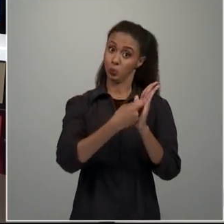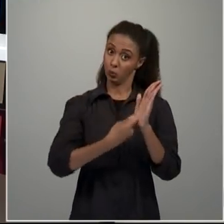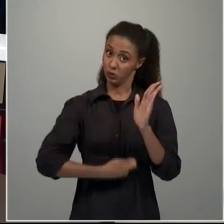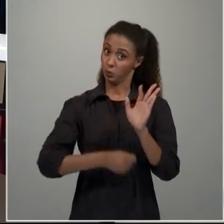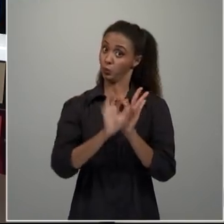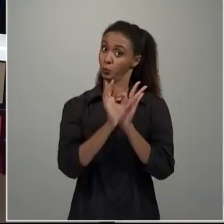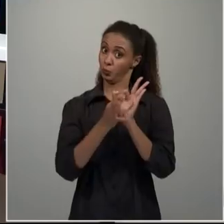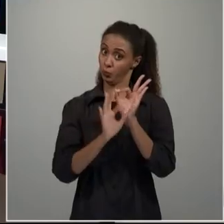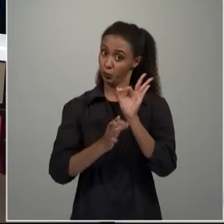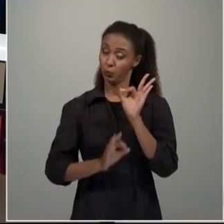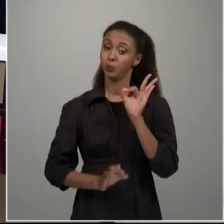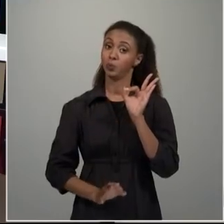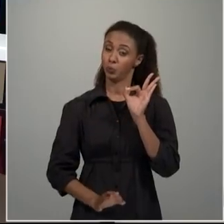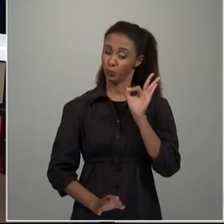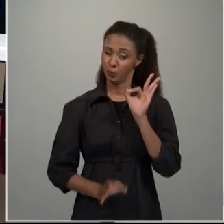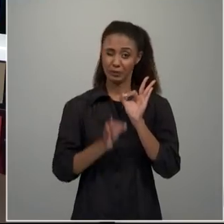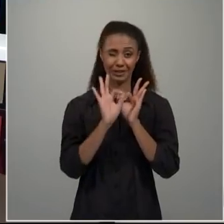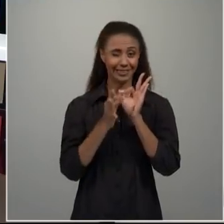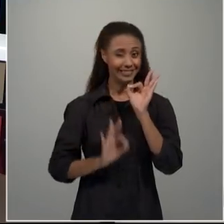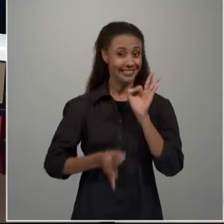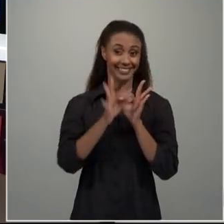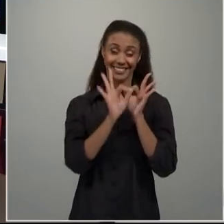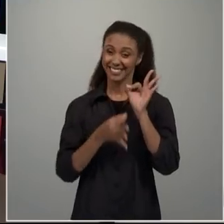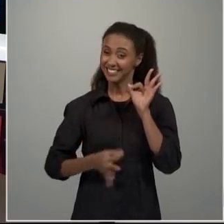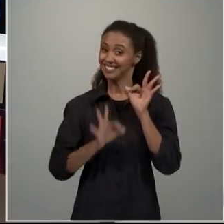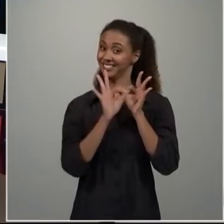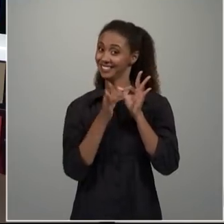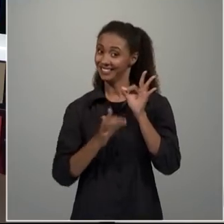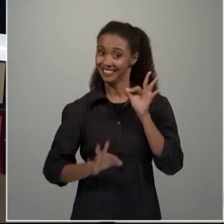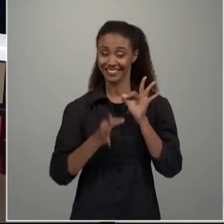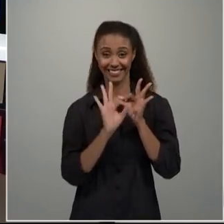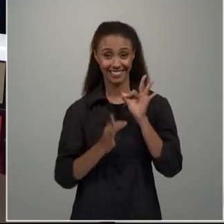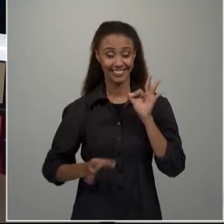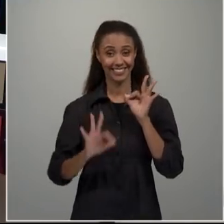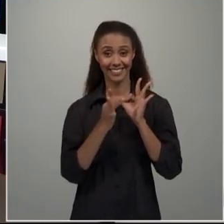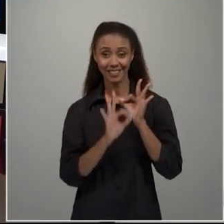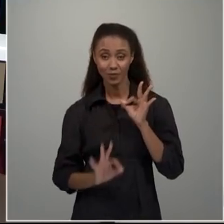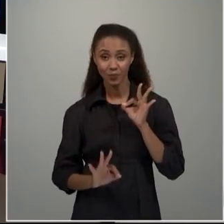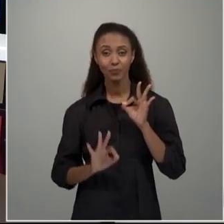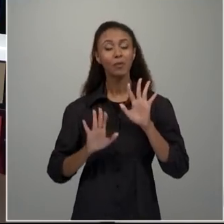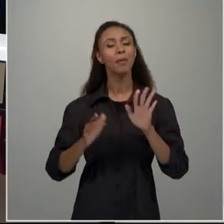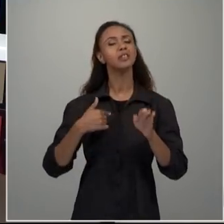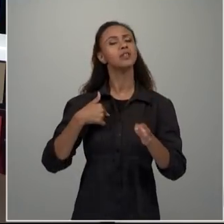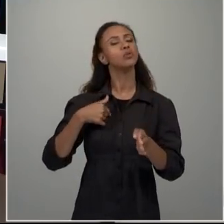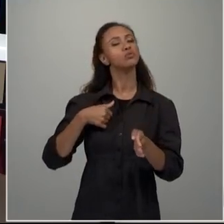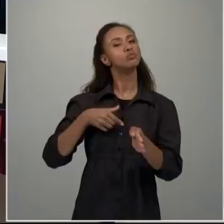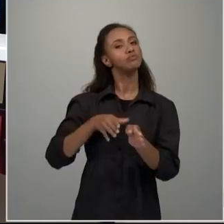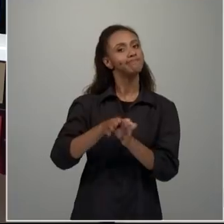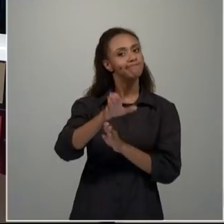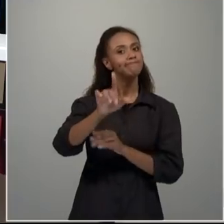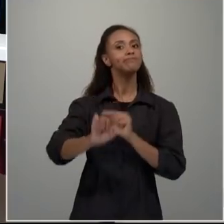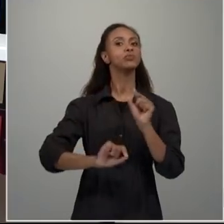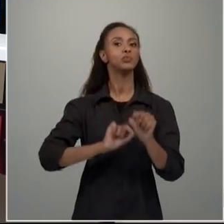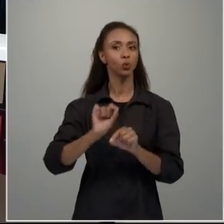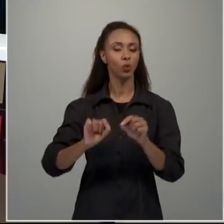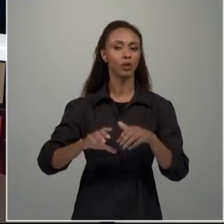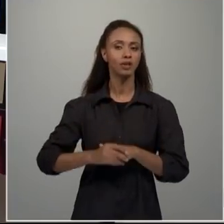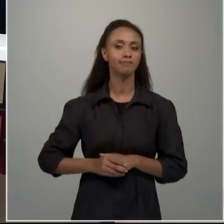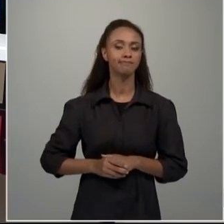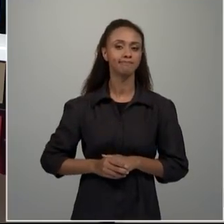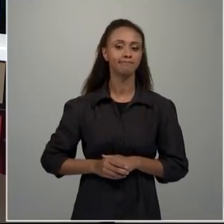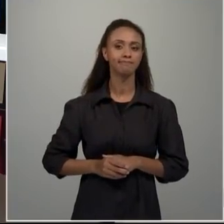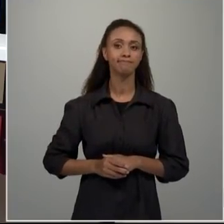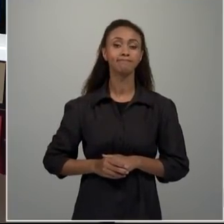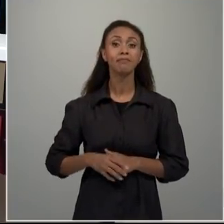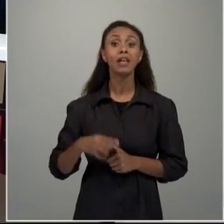gigantesco um acaba mais que conselho você fazer dá uma olhada na primeira